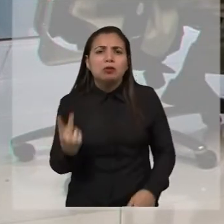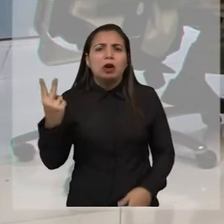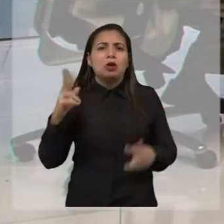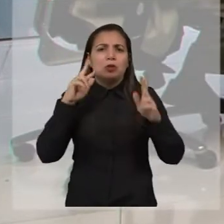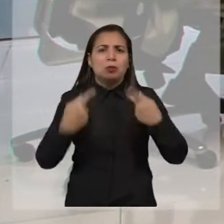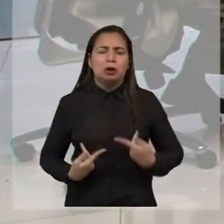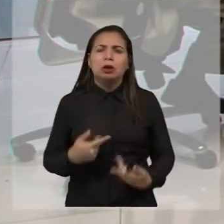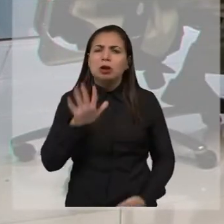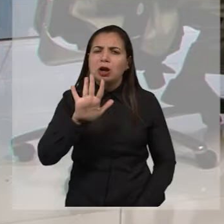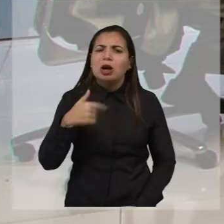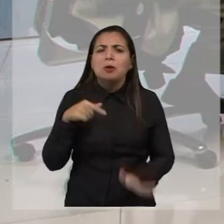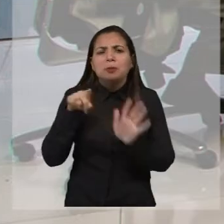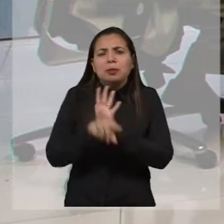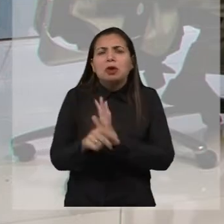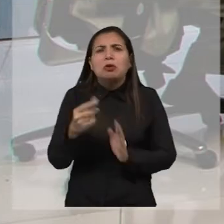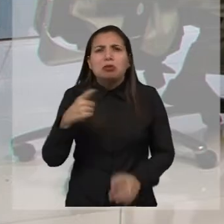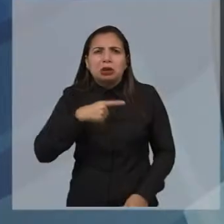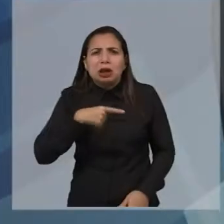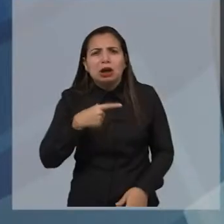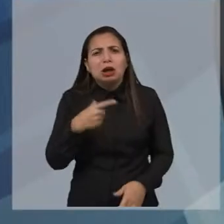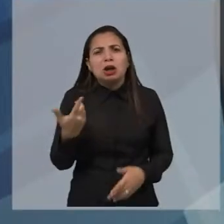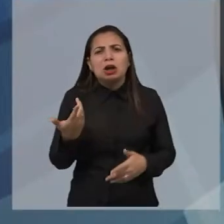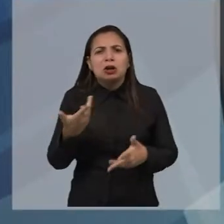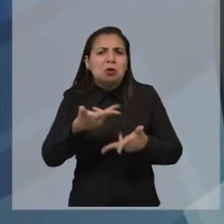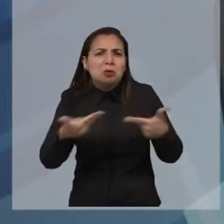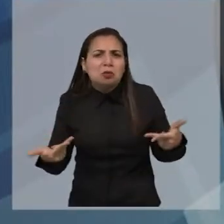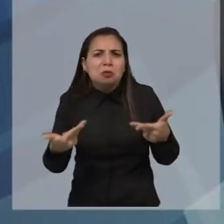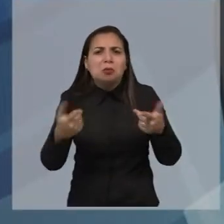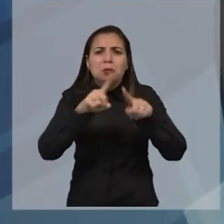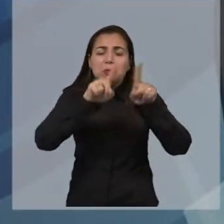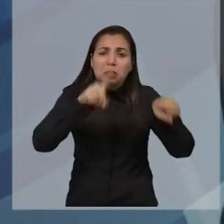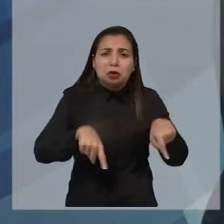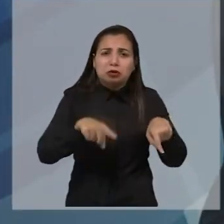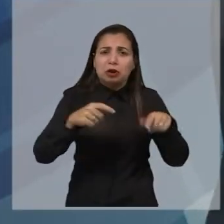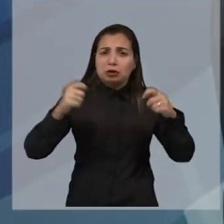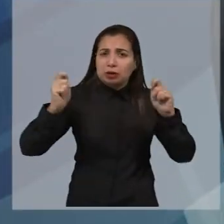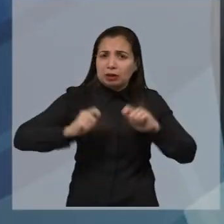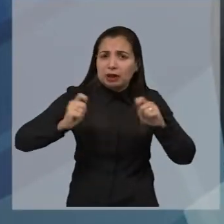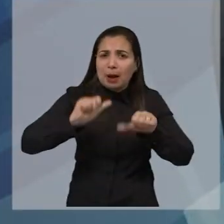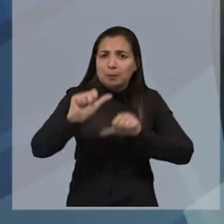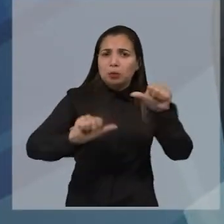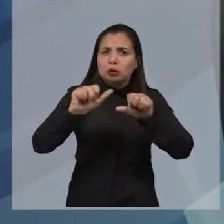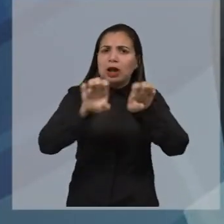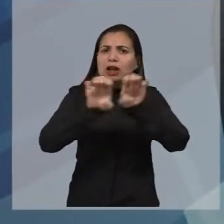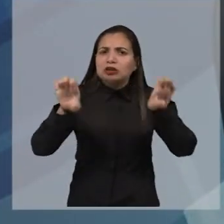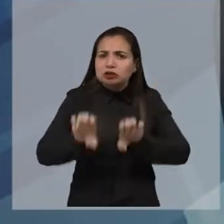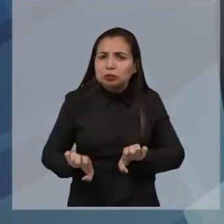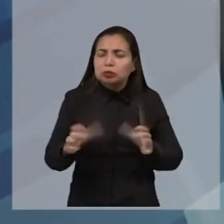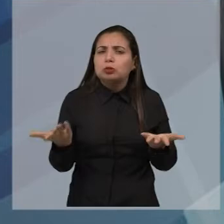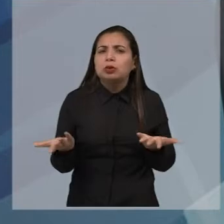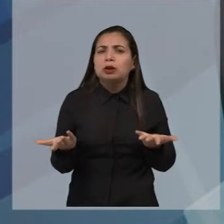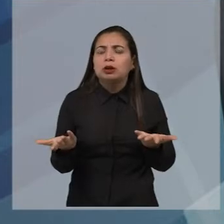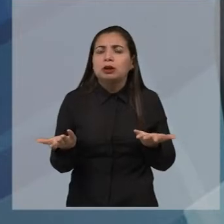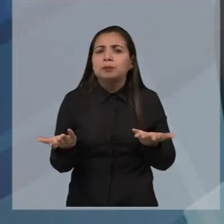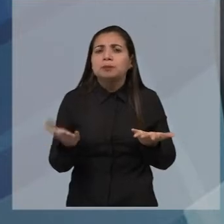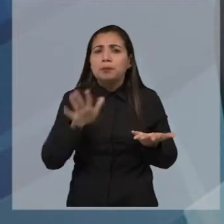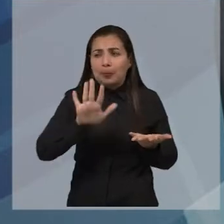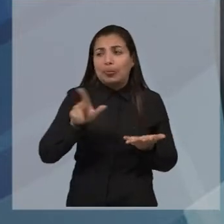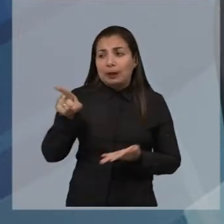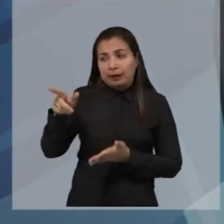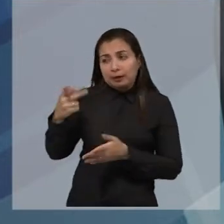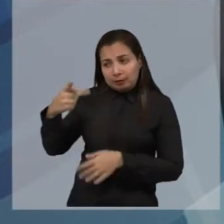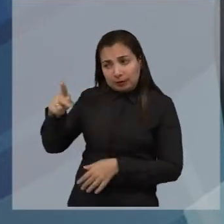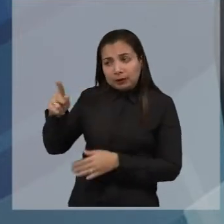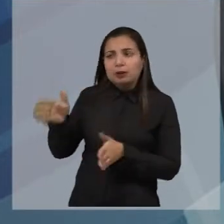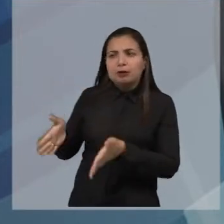Existe algum projeto, por exemplo, de mudança estrutural? Né? Quer dizer, o Irmã Imelda, a